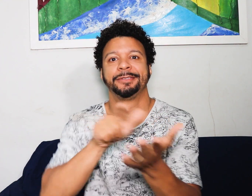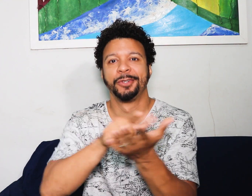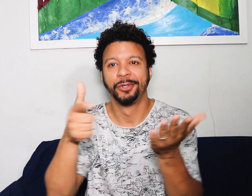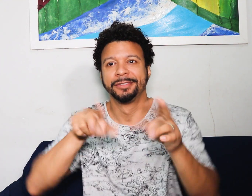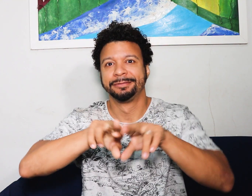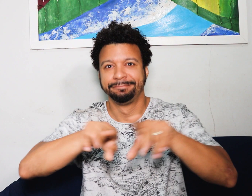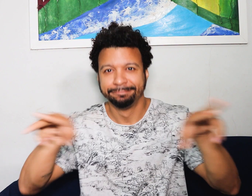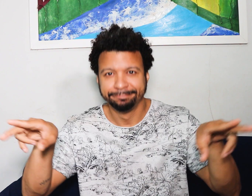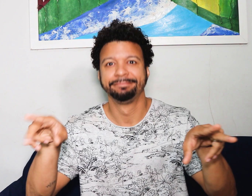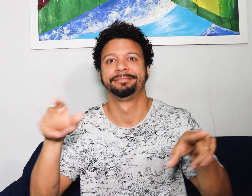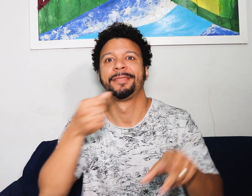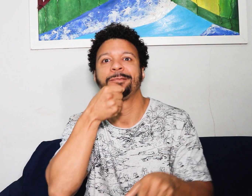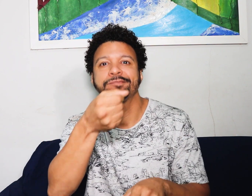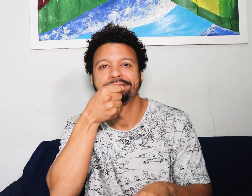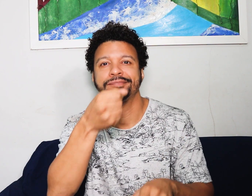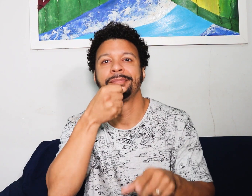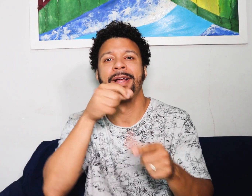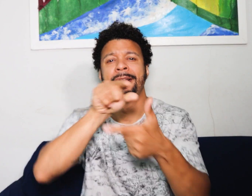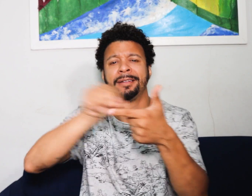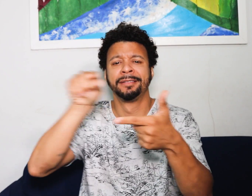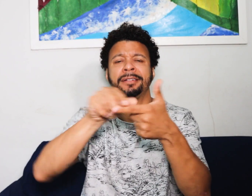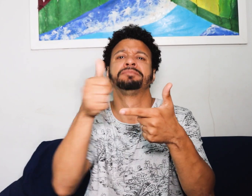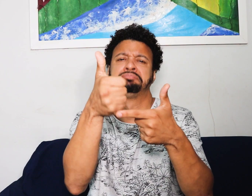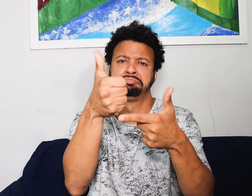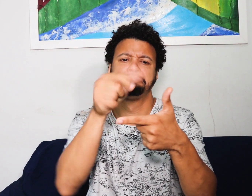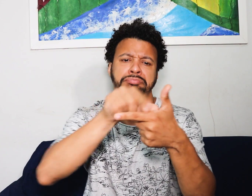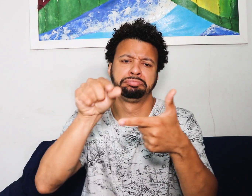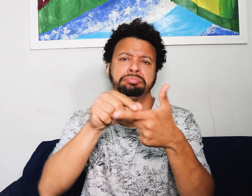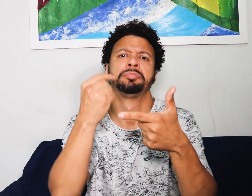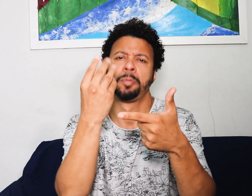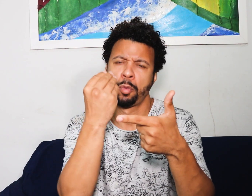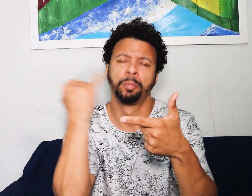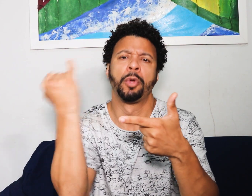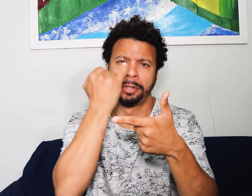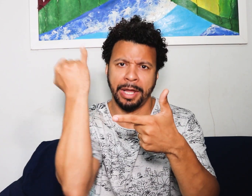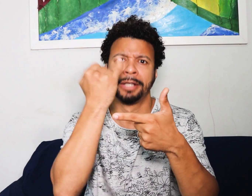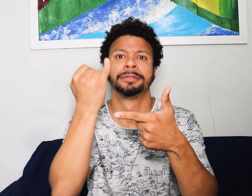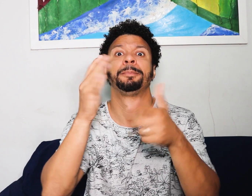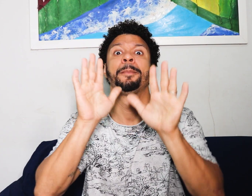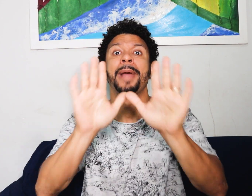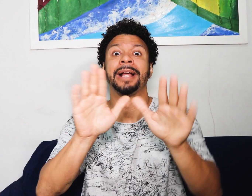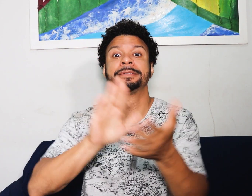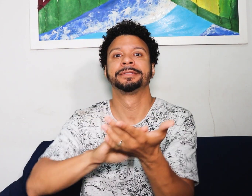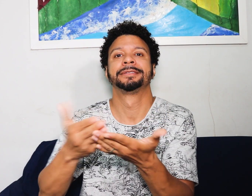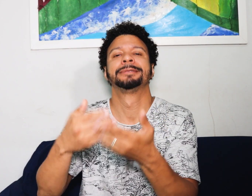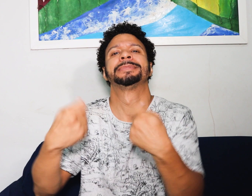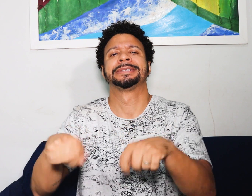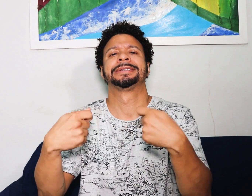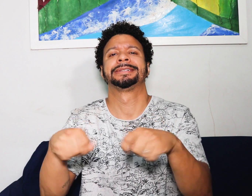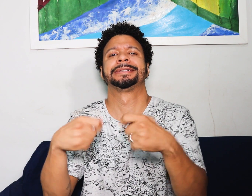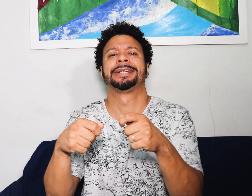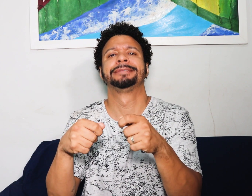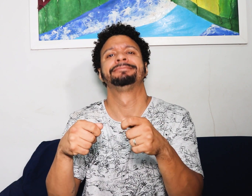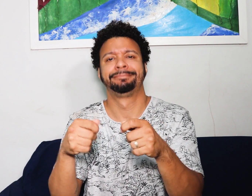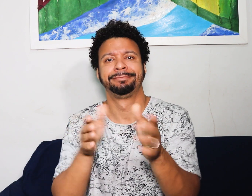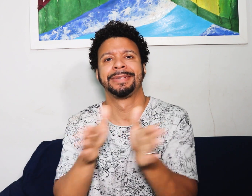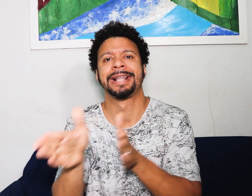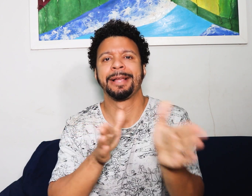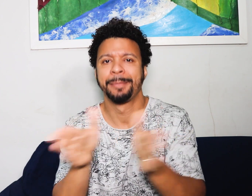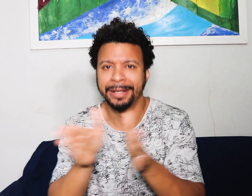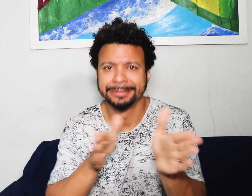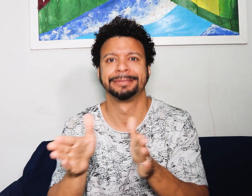jornais, tem as legendas, tudo bem, ótimo, mas é muito importante ter um intérprete de Libras. Tem aquela